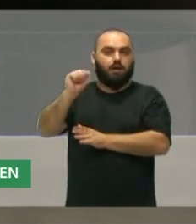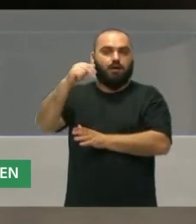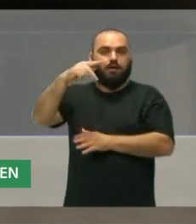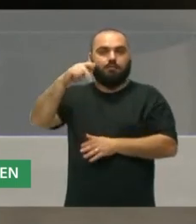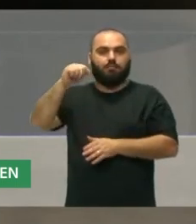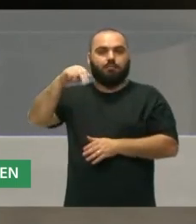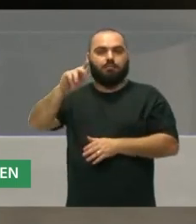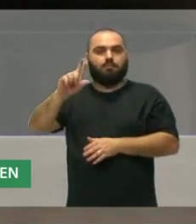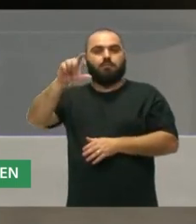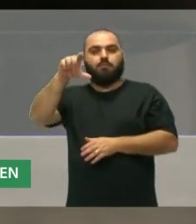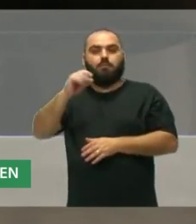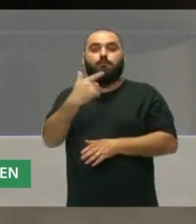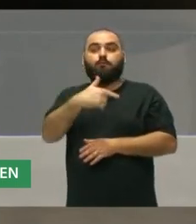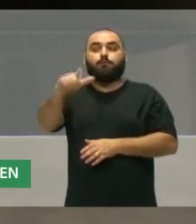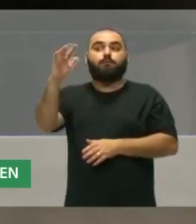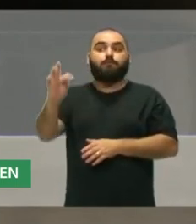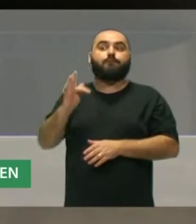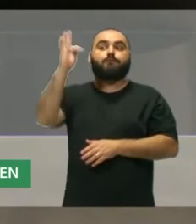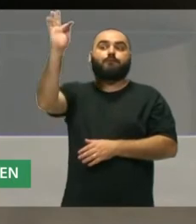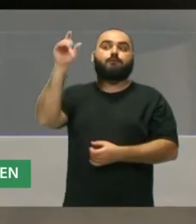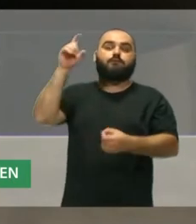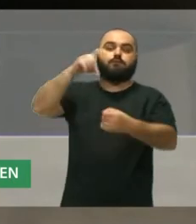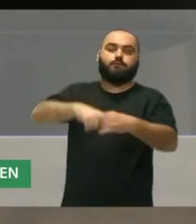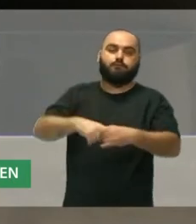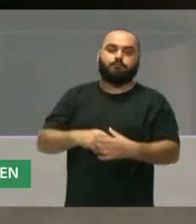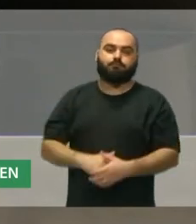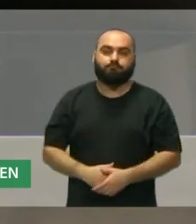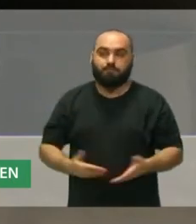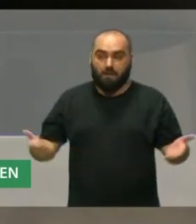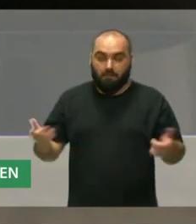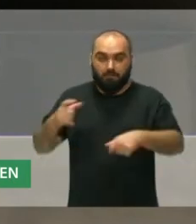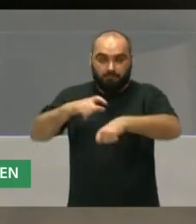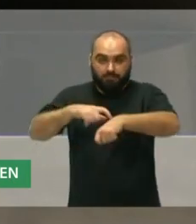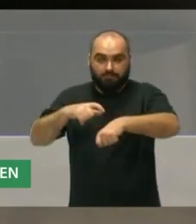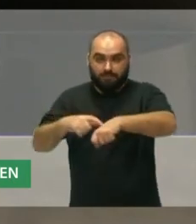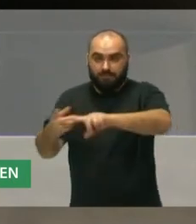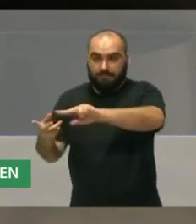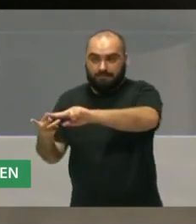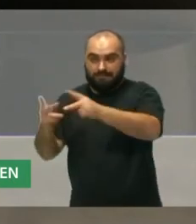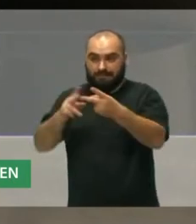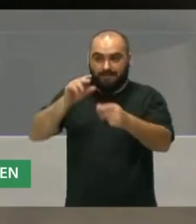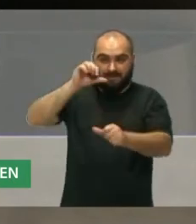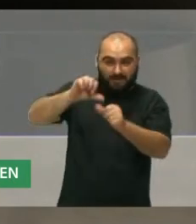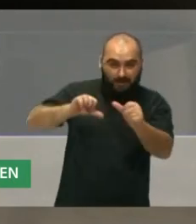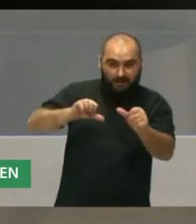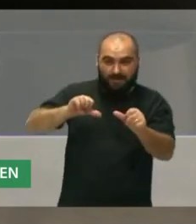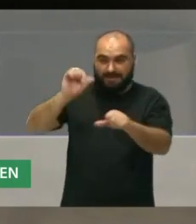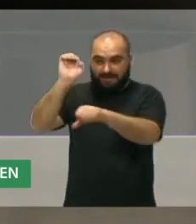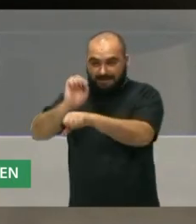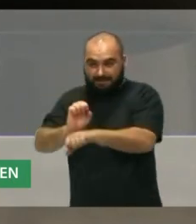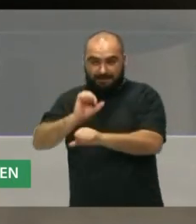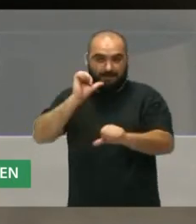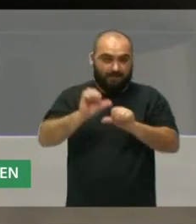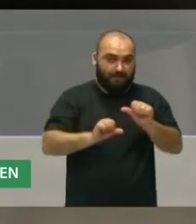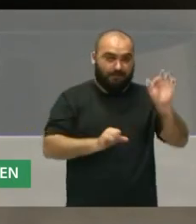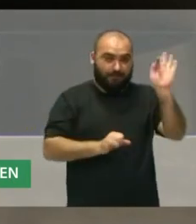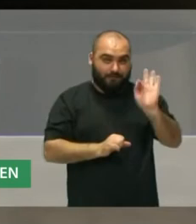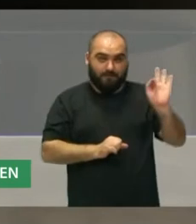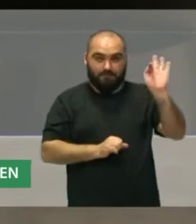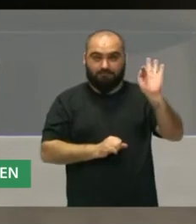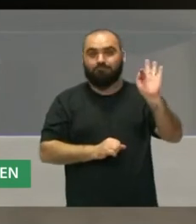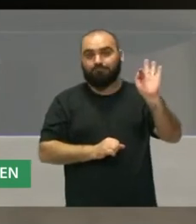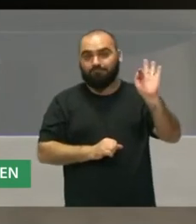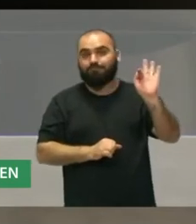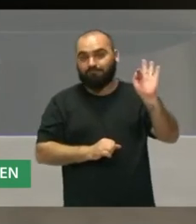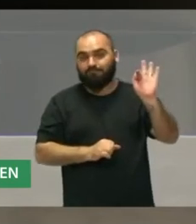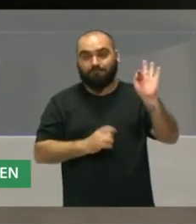né, no próximo governo. Agora é transição também do governo estadual, governo federal. E essa preocupação, porque a gente sabe